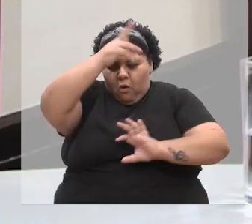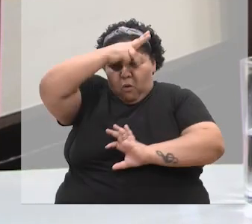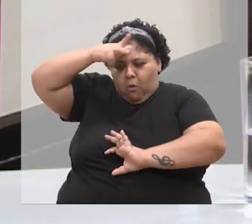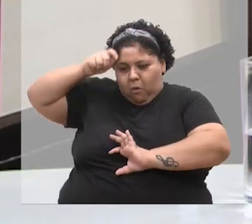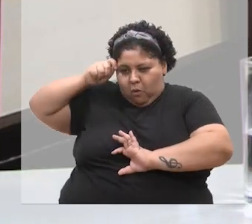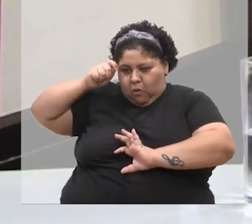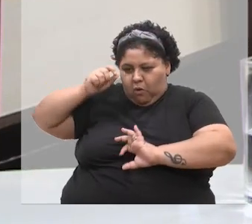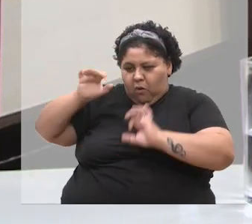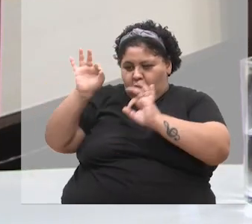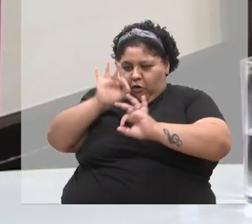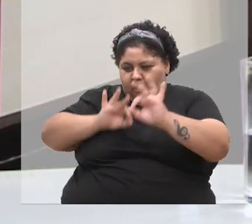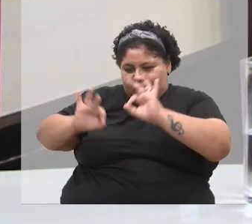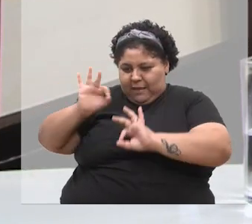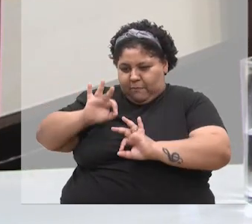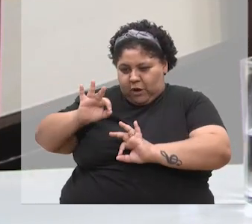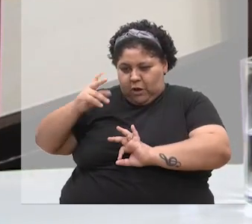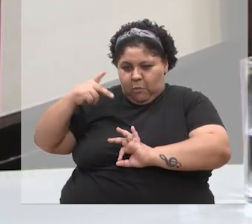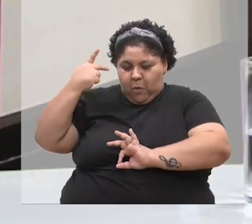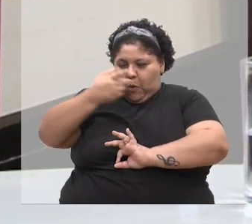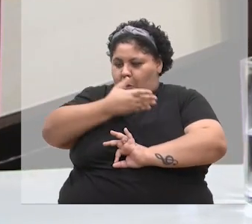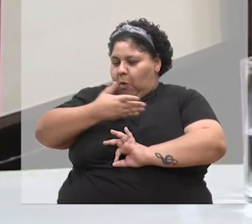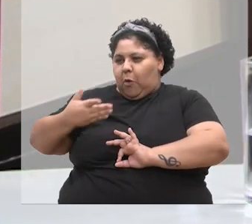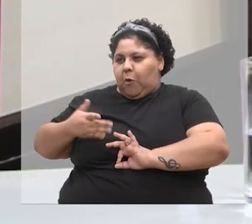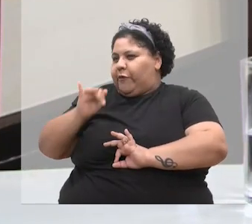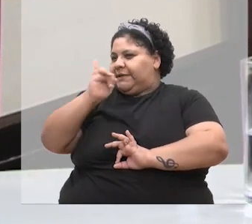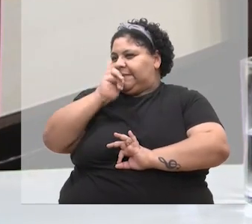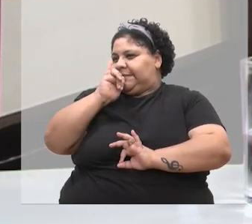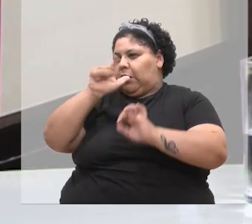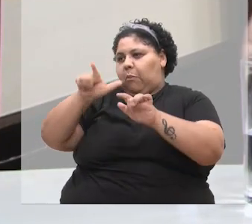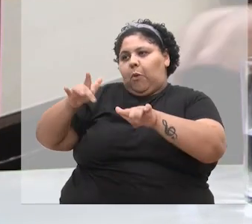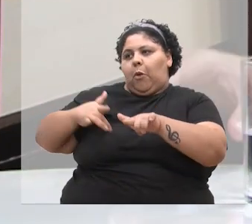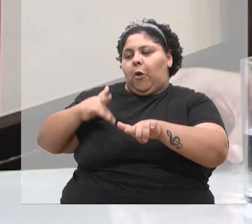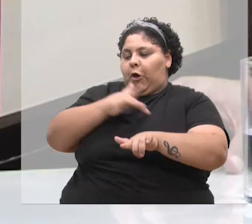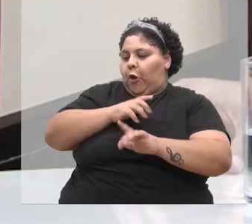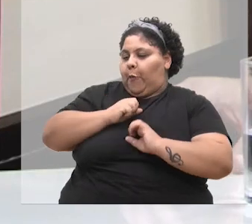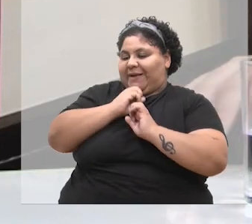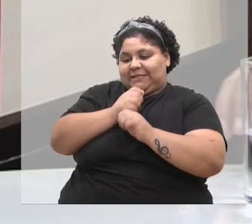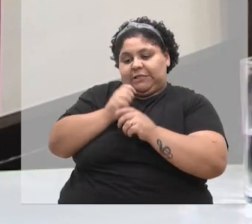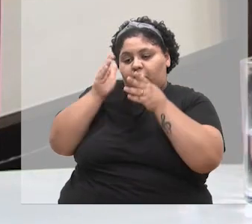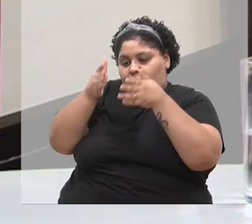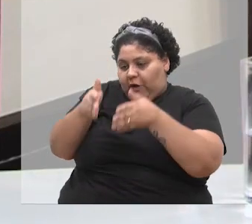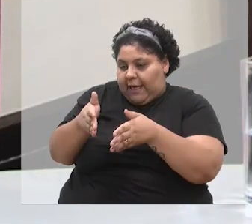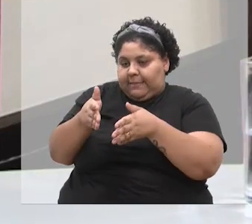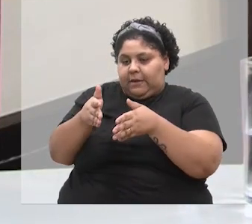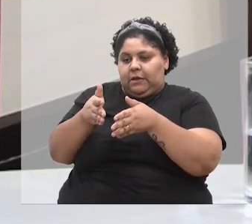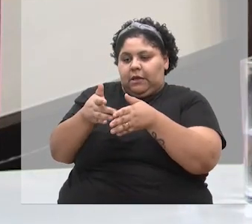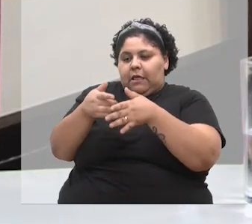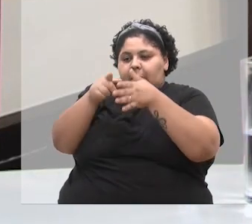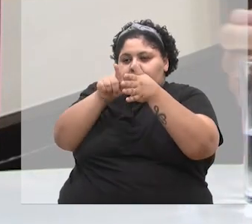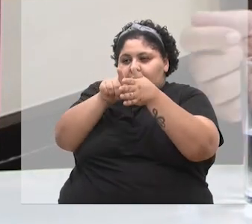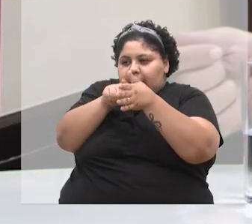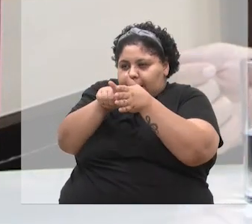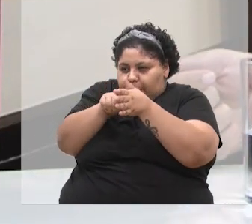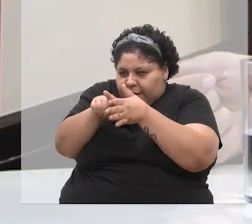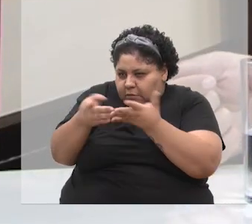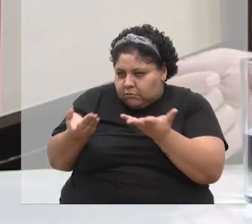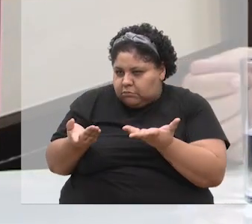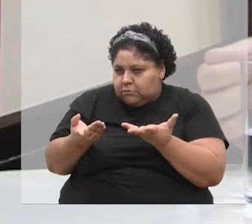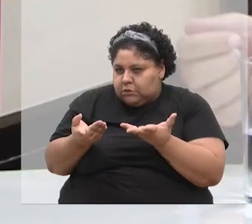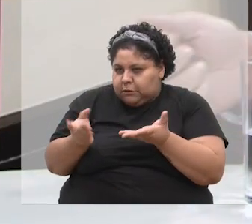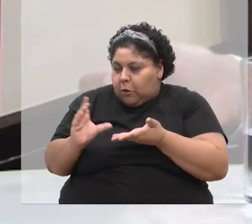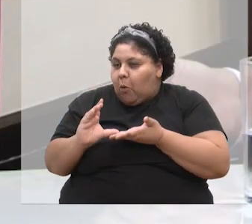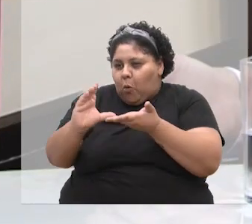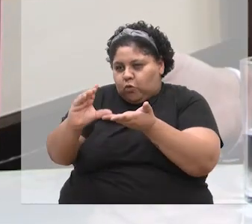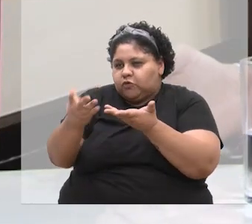aí, que às vezes o município, quando vai elaborar uma política pública, vamos supor, na área da saúde, ou uma ação específica, ele consulta